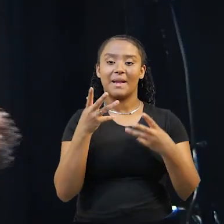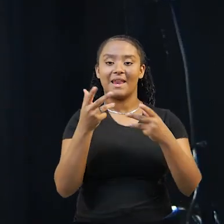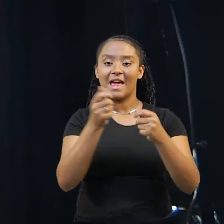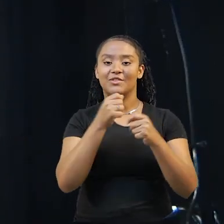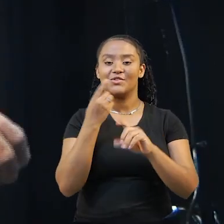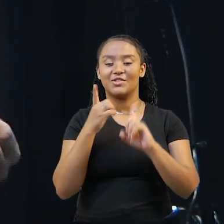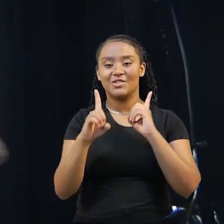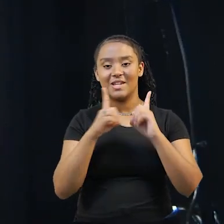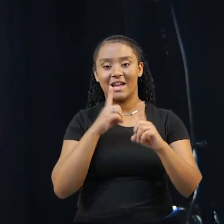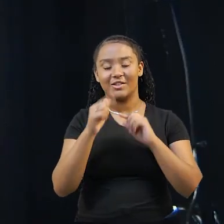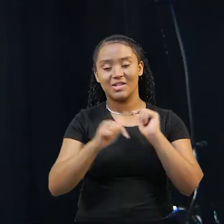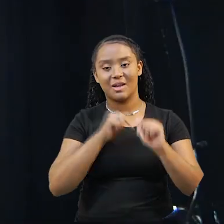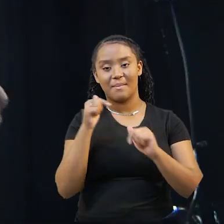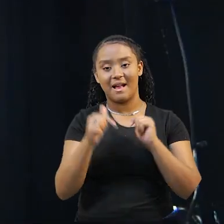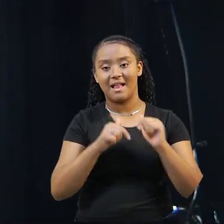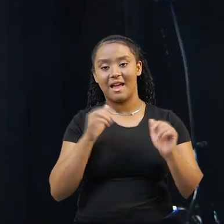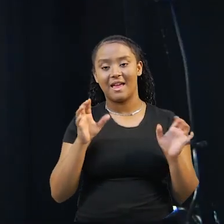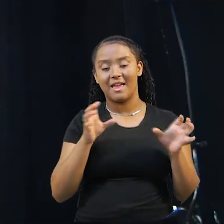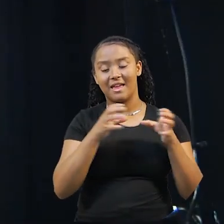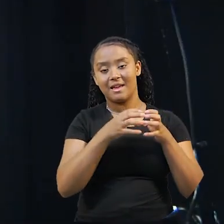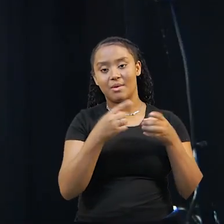sempre tive, de trabalhar em equipe, porque aí,